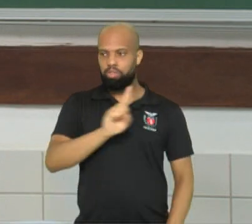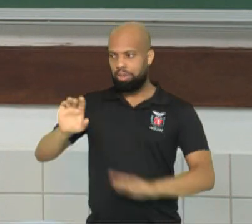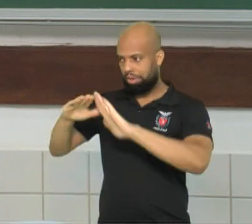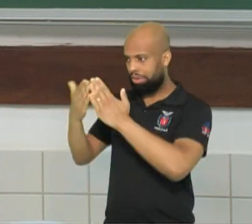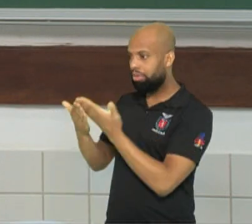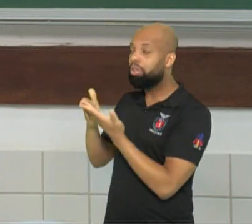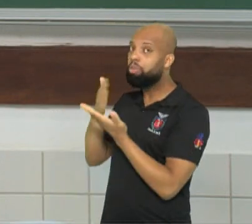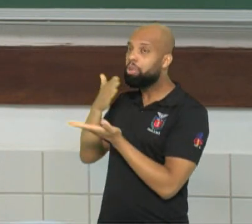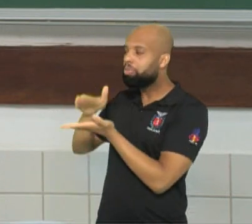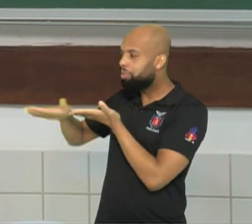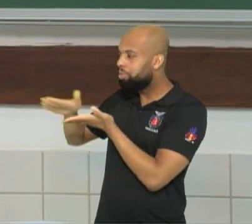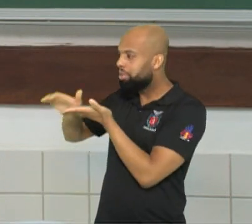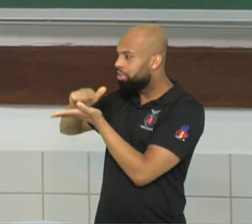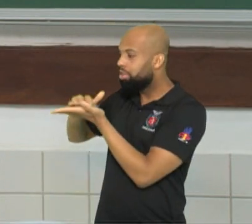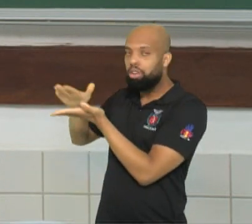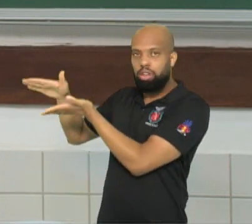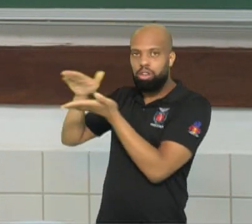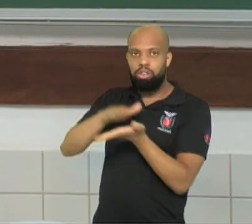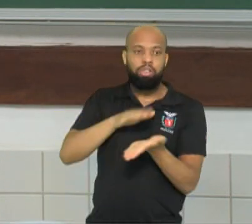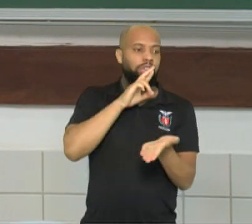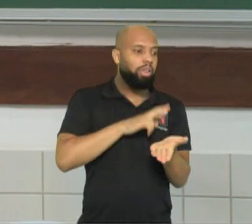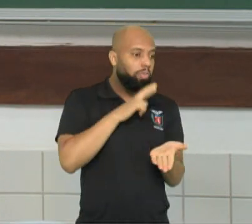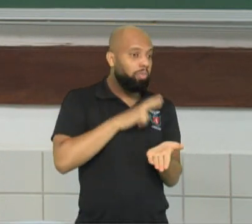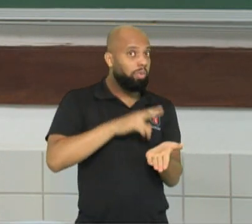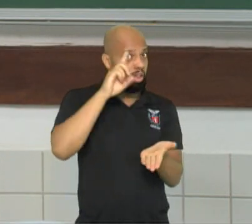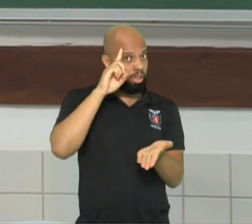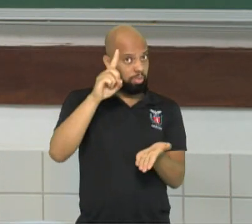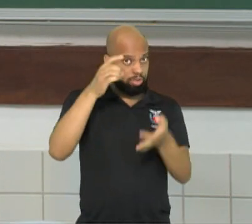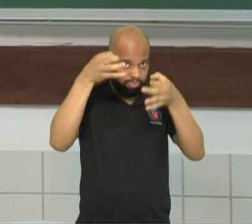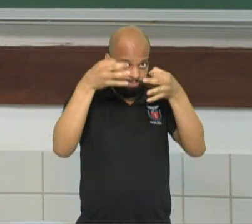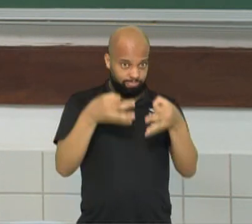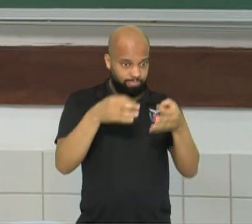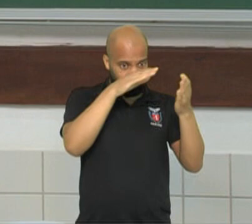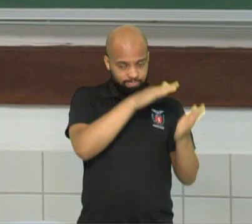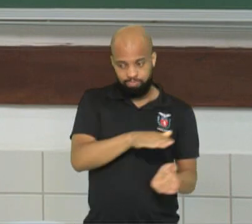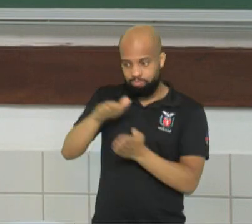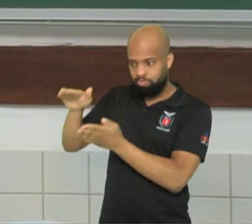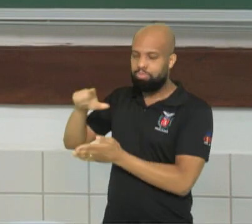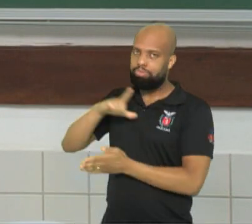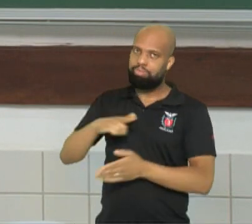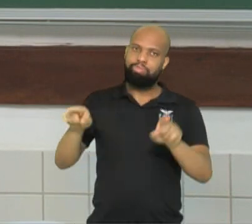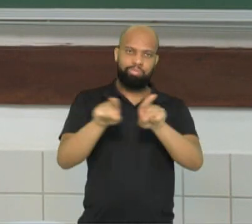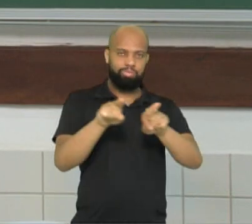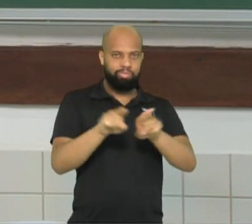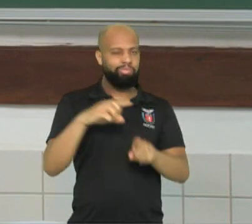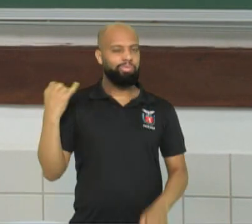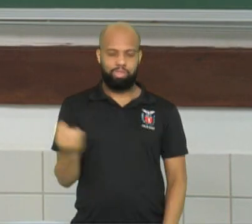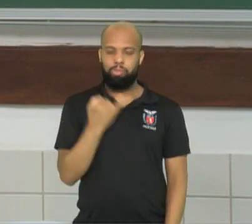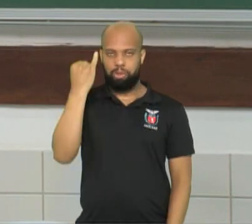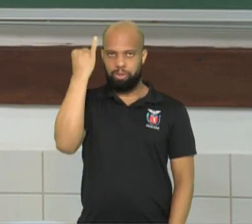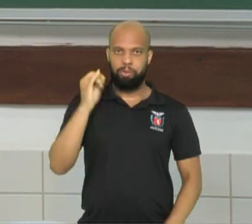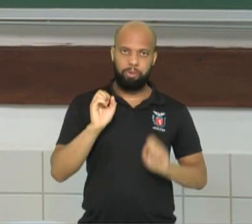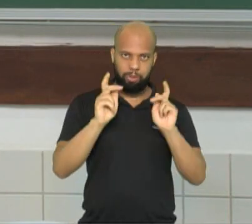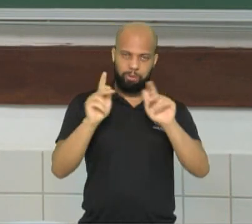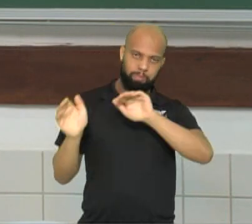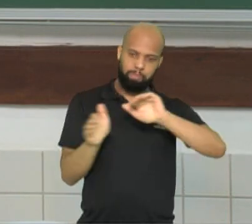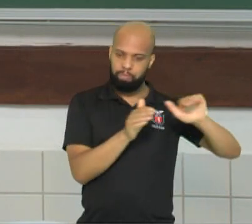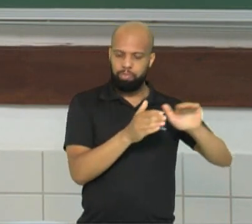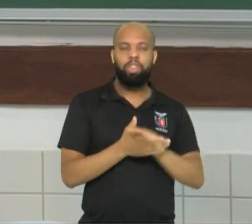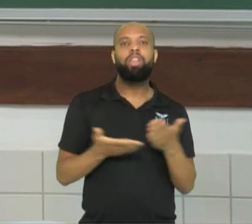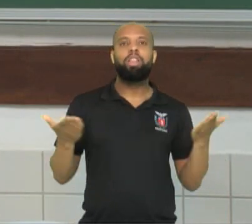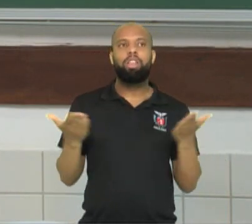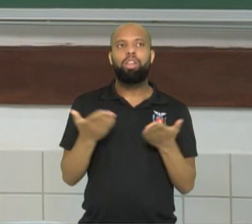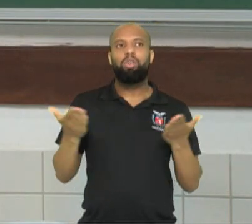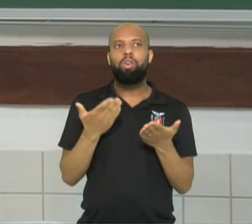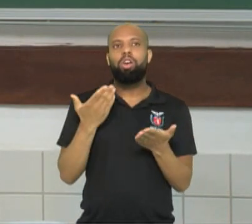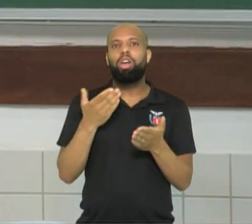o material impresso, não esqueça também de respeitar os prazos de pegar o material e de devolver esse material para o seu professor, tudo bem? Então vamos lá